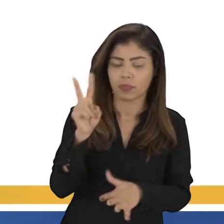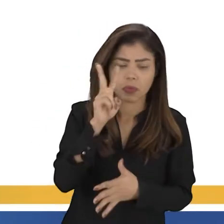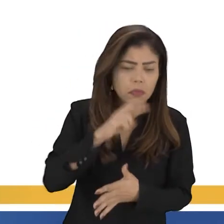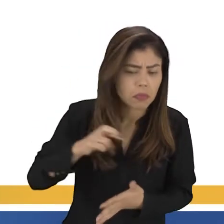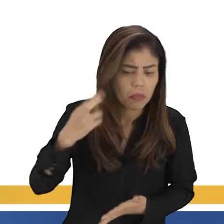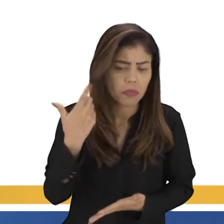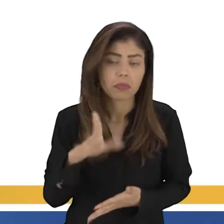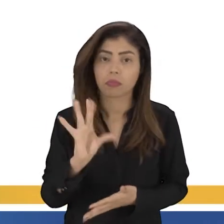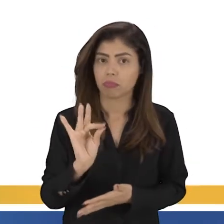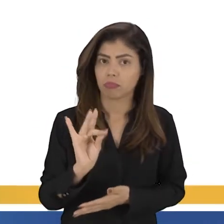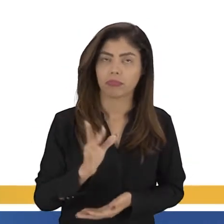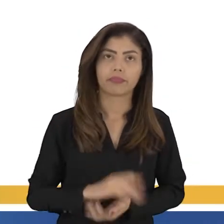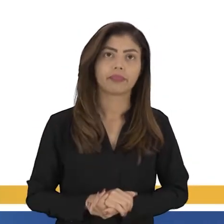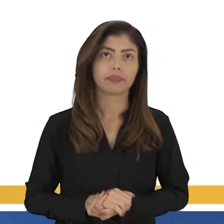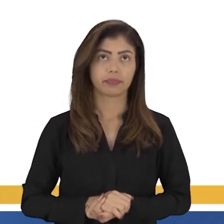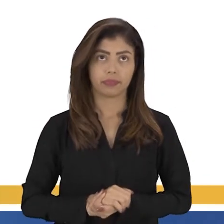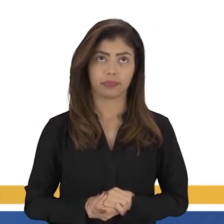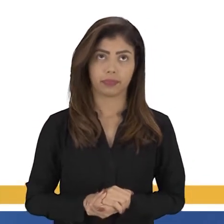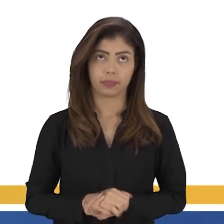bacana.